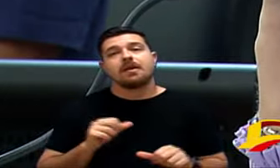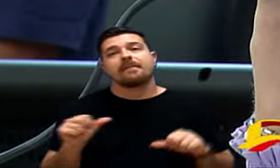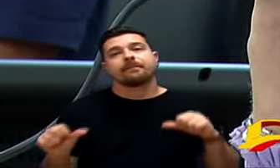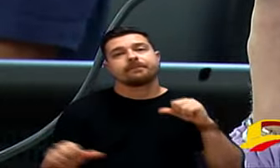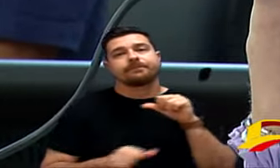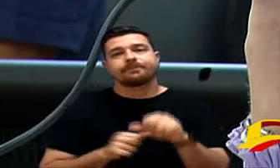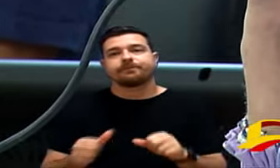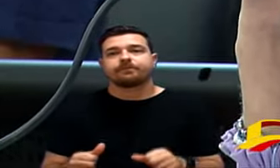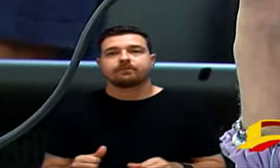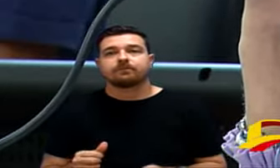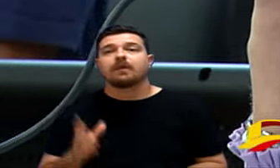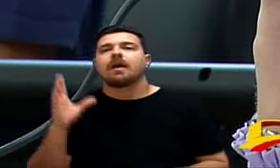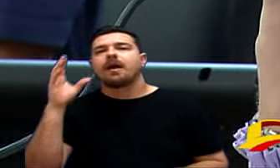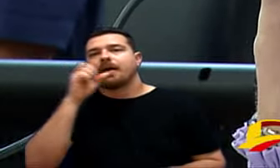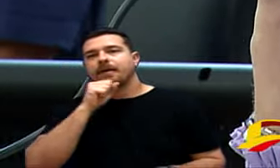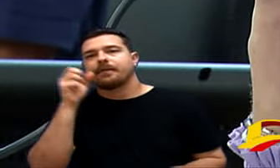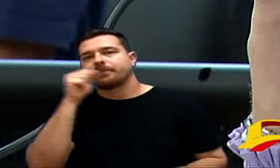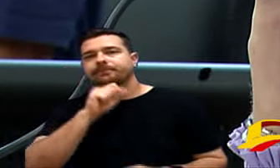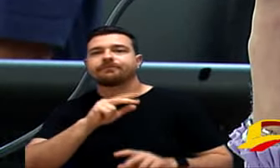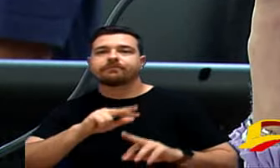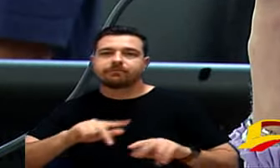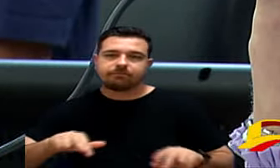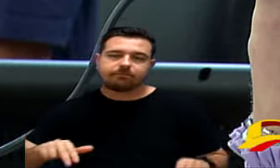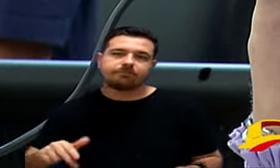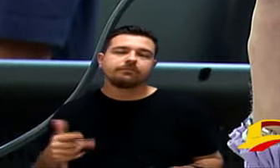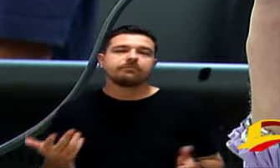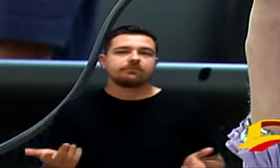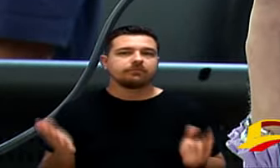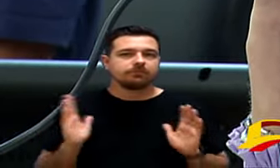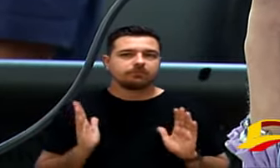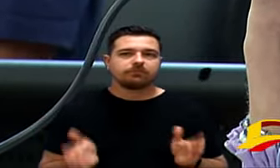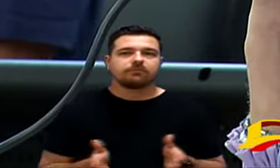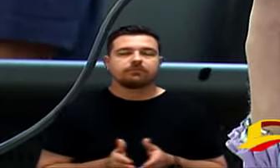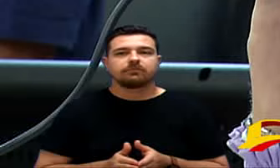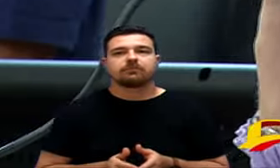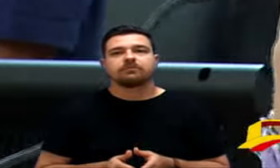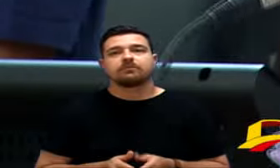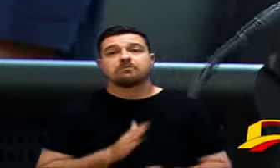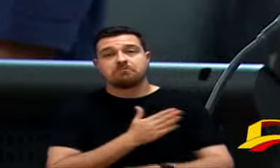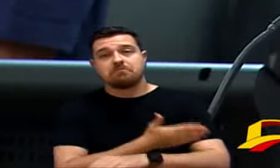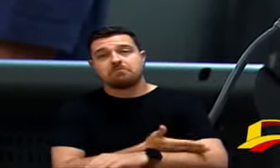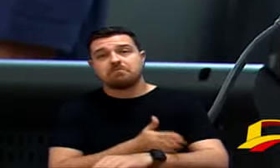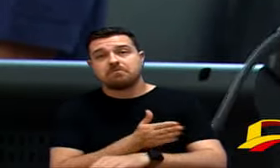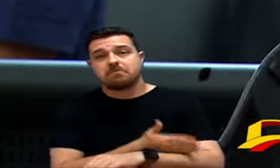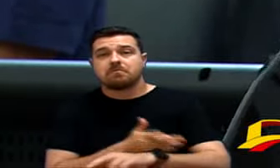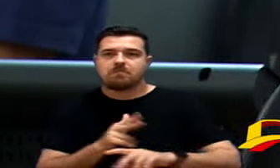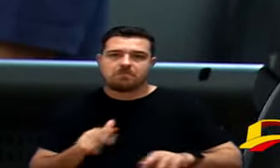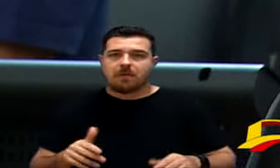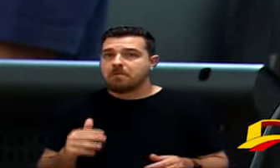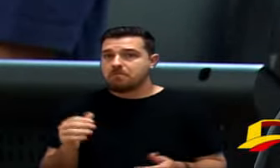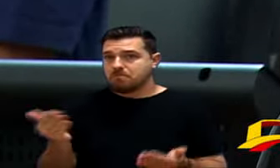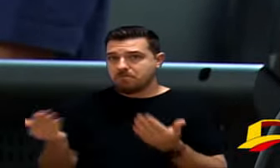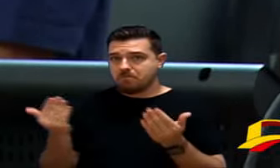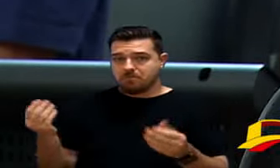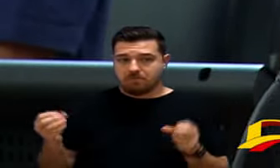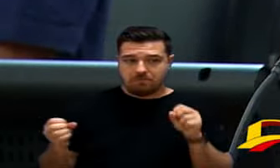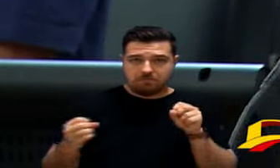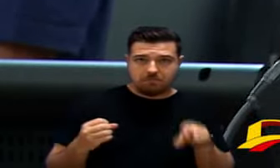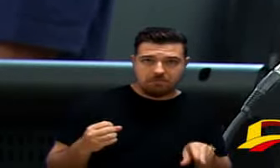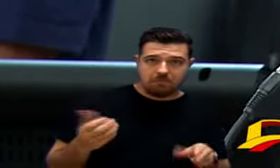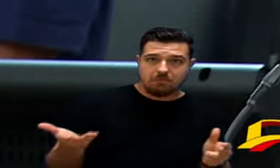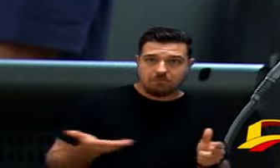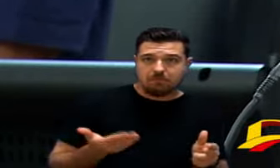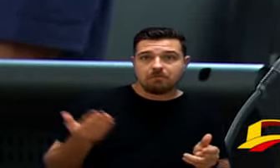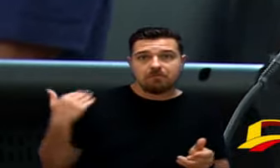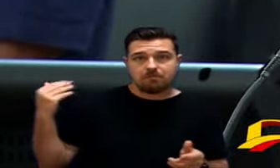teve uma um aprendizado né teve toda a dinâmica porque que não dá para comparar quem entra agora e quem já tá